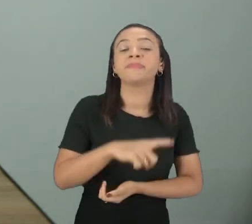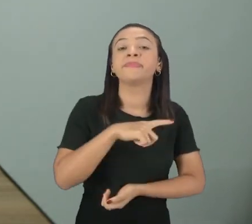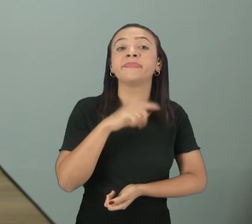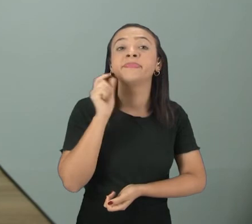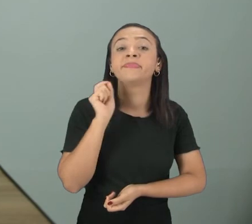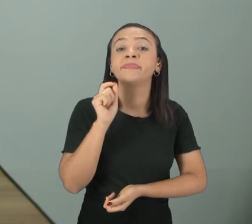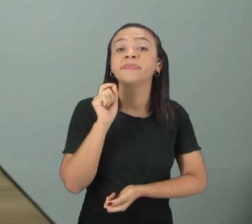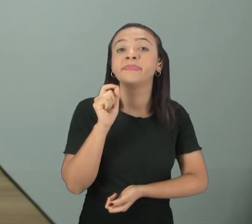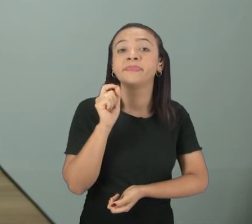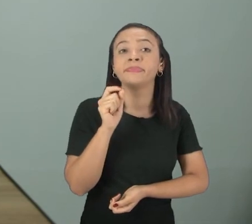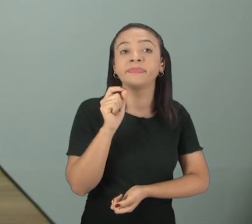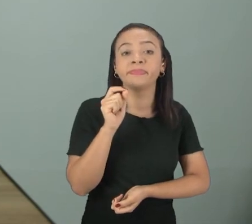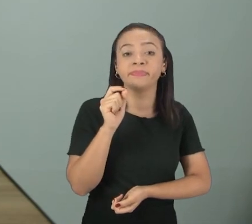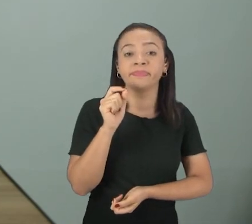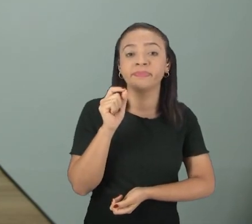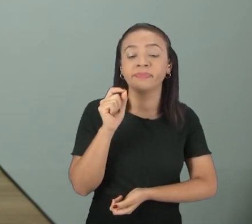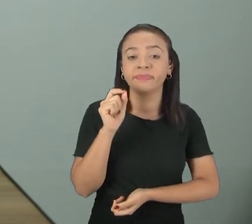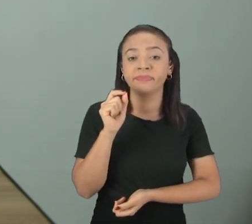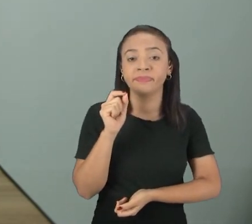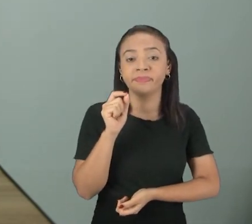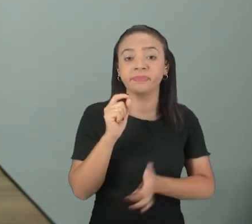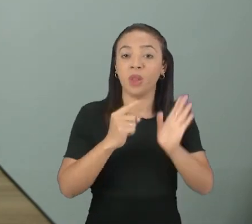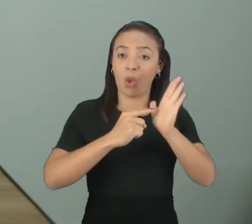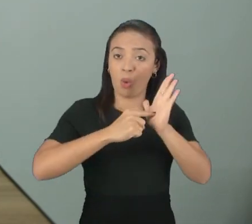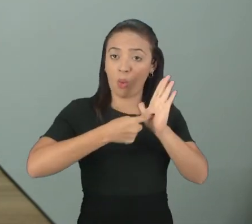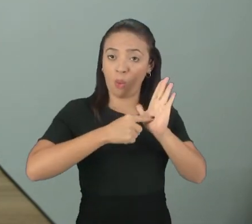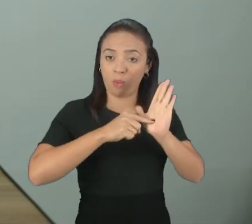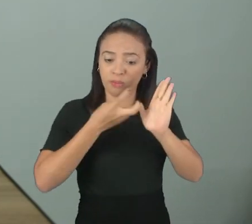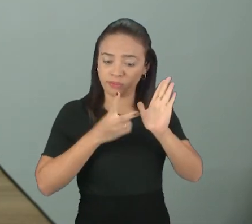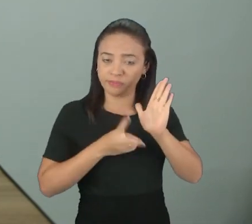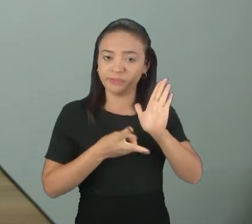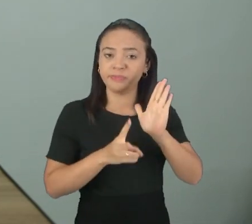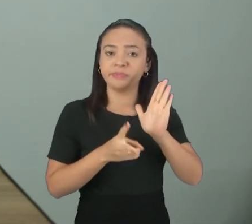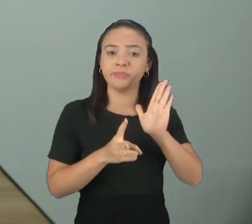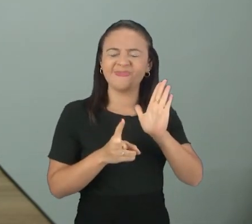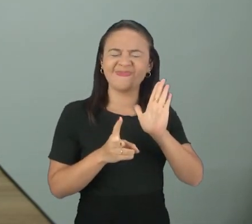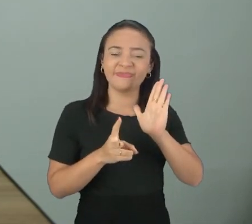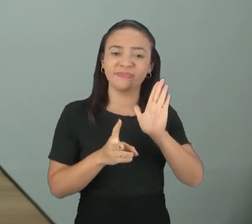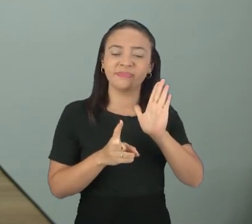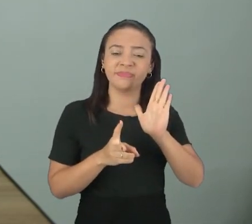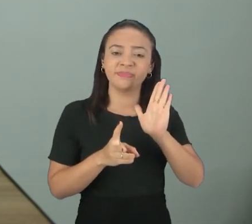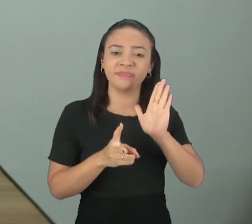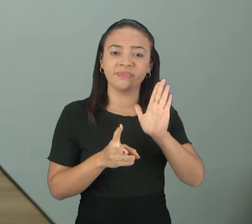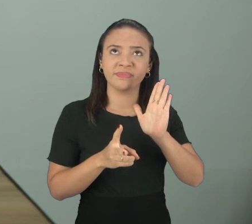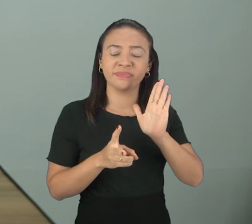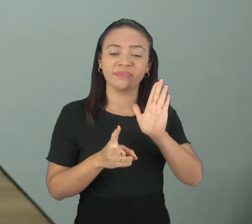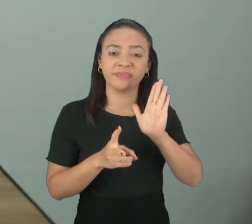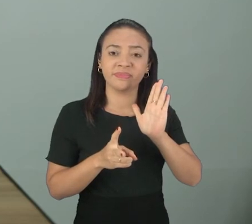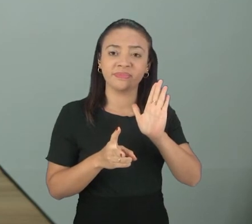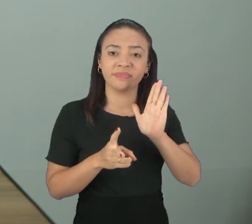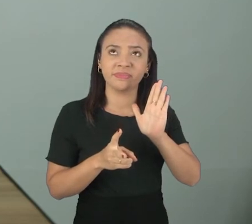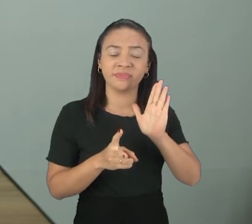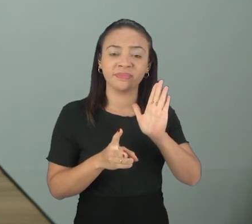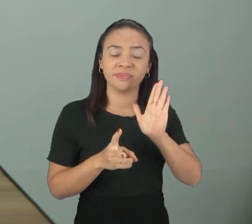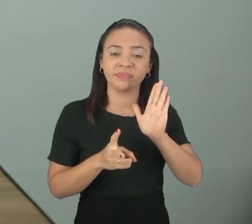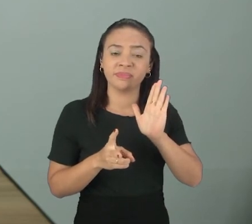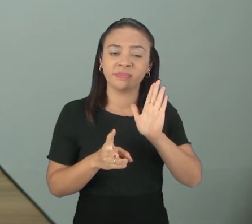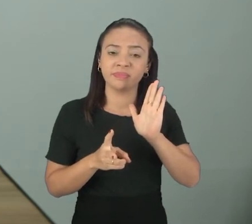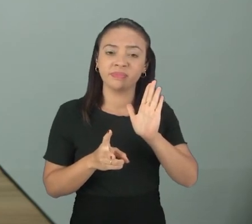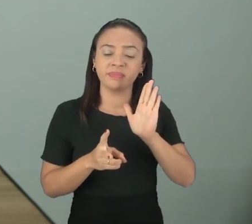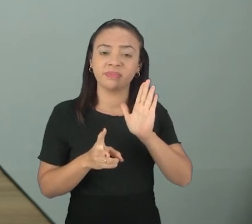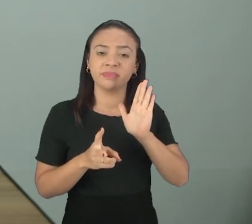temos, né, aqui o ponto continuando, né? Esse aqui também na hora da impressão desceu, mas